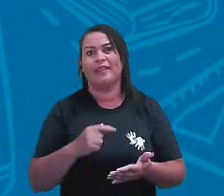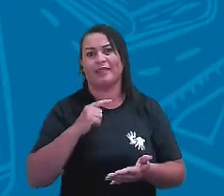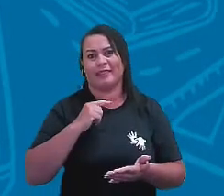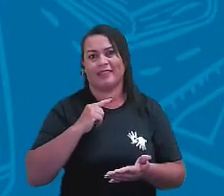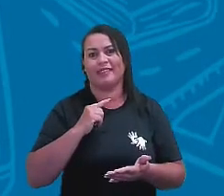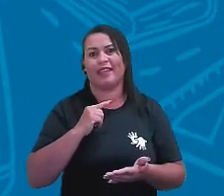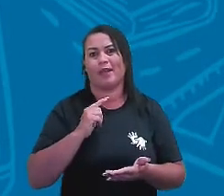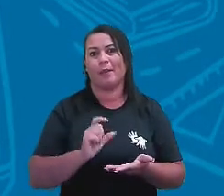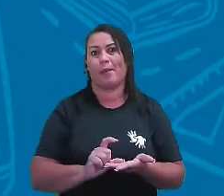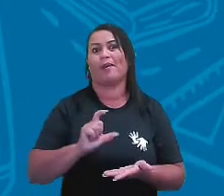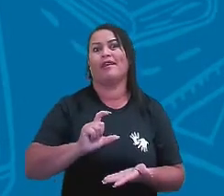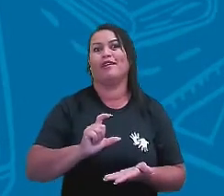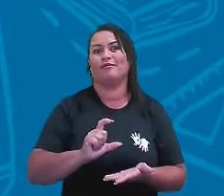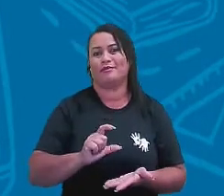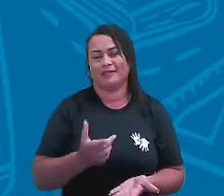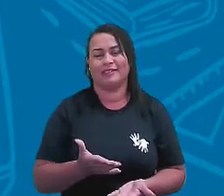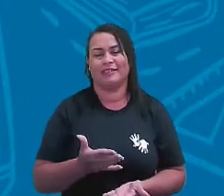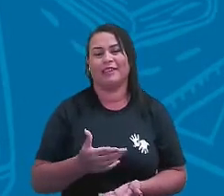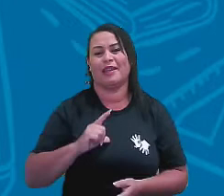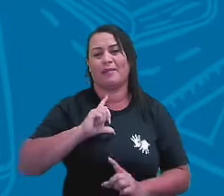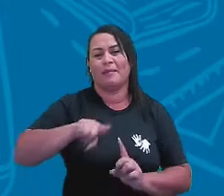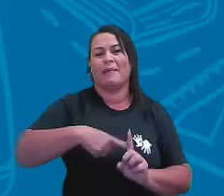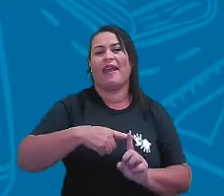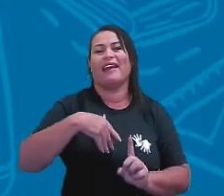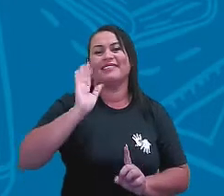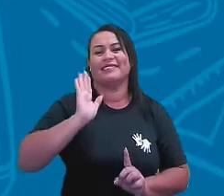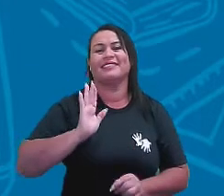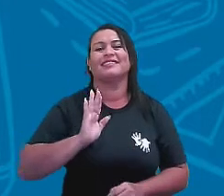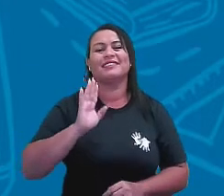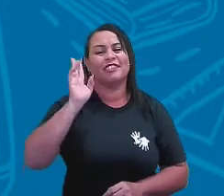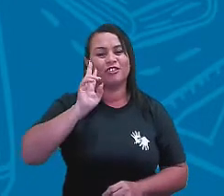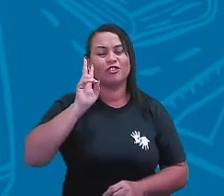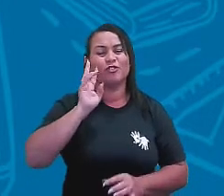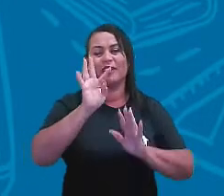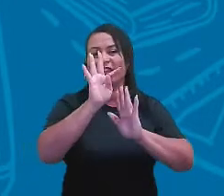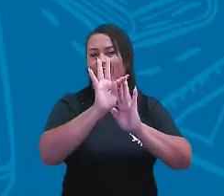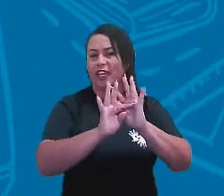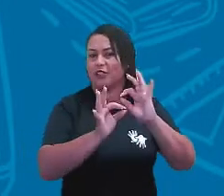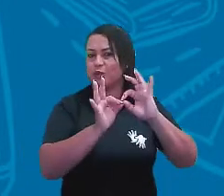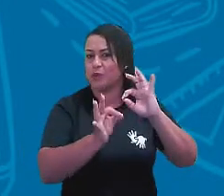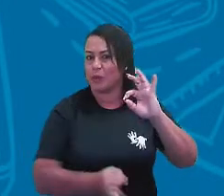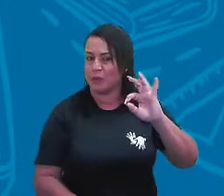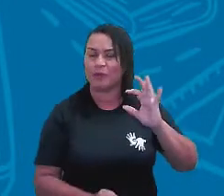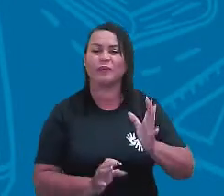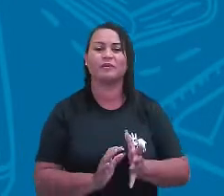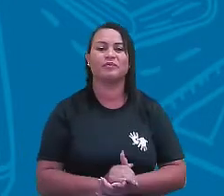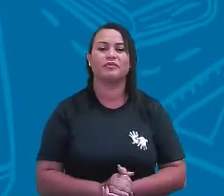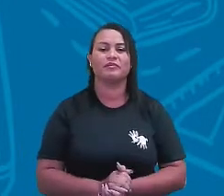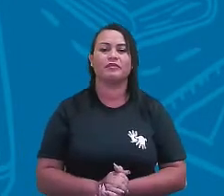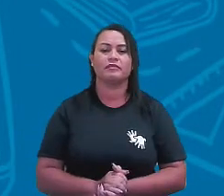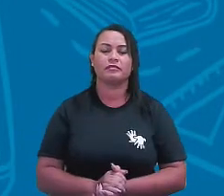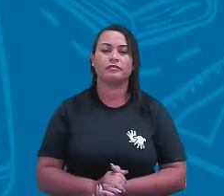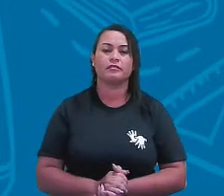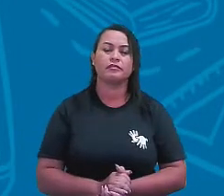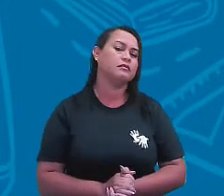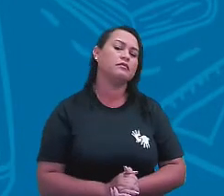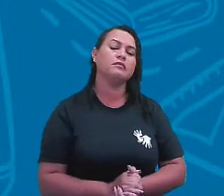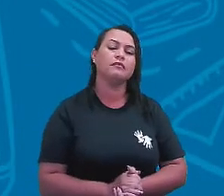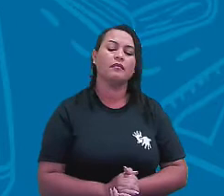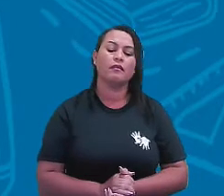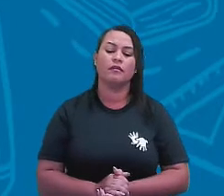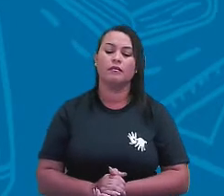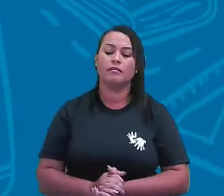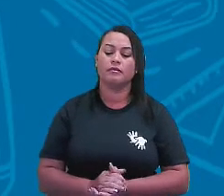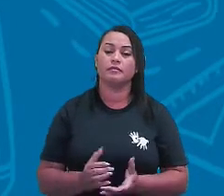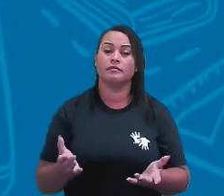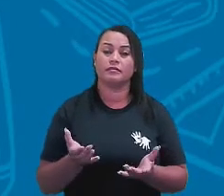mais complexo, mais longo, com mais histórias, né? Com textos longos, tá? Então agora a gente vai aqui voltar para